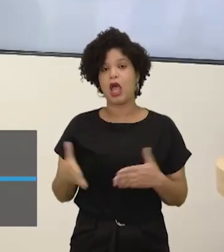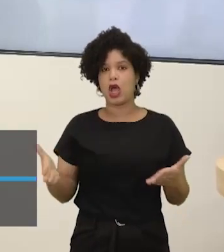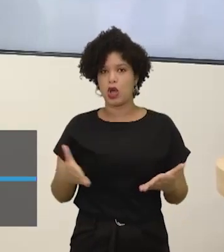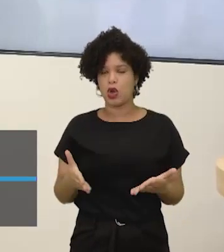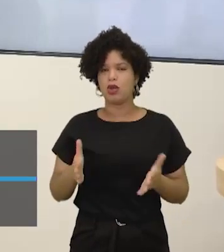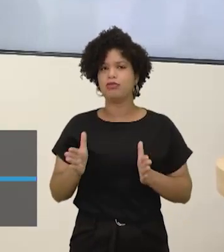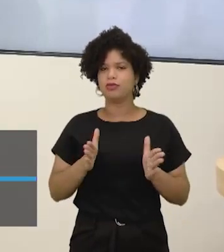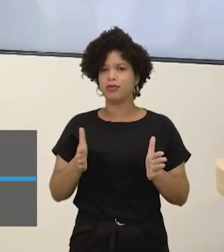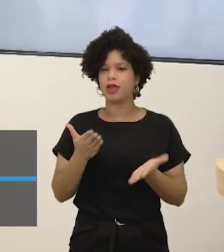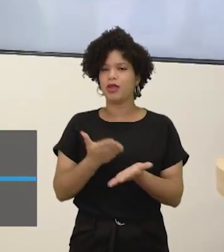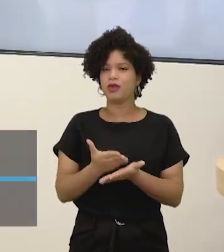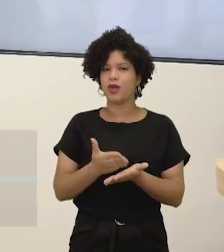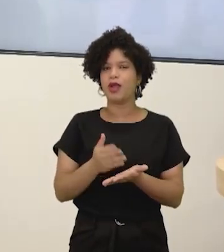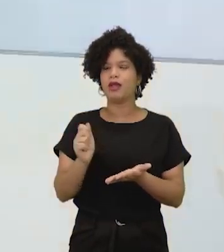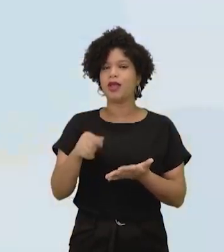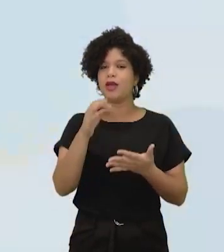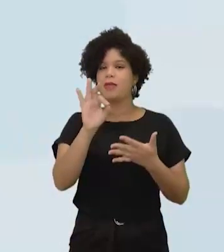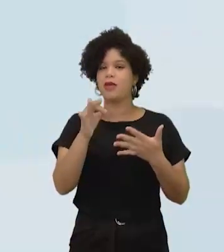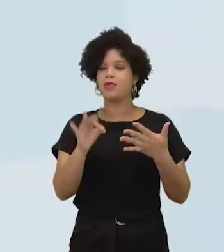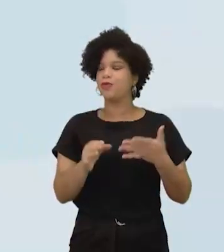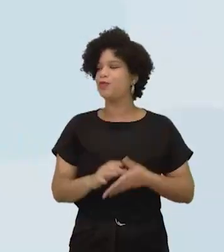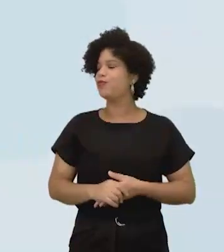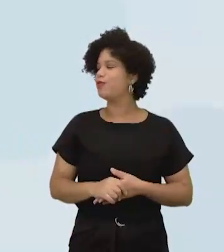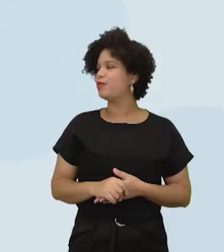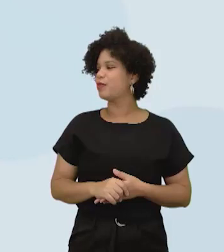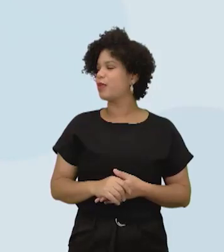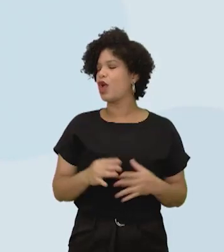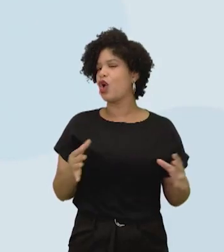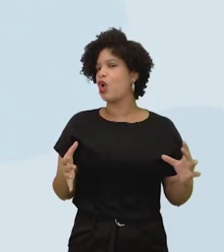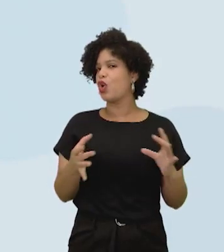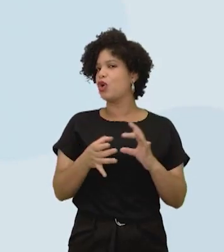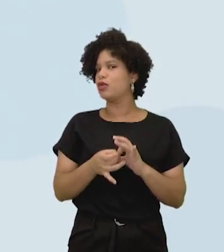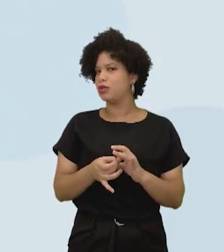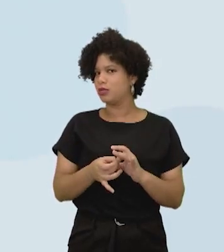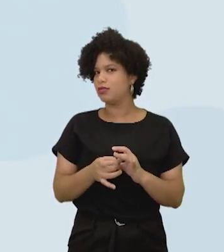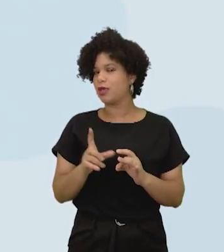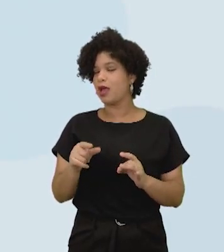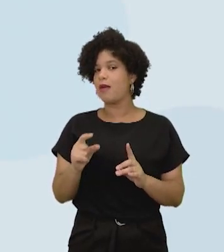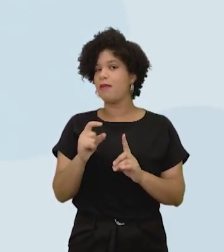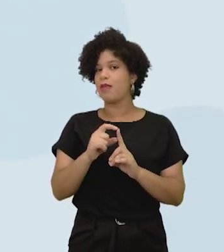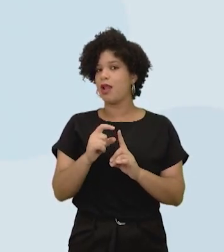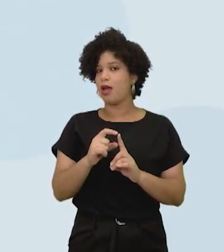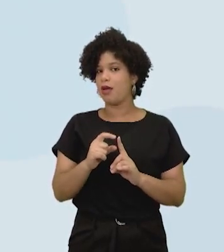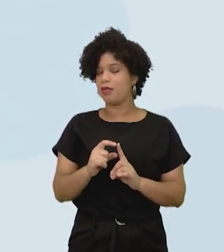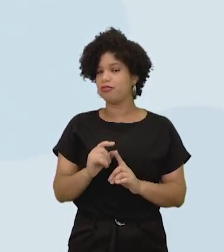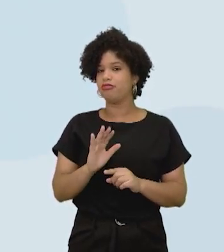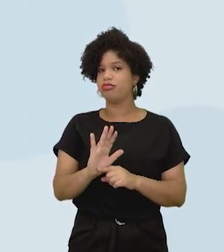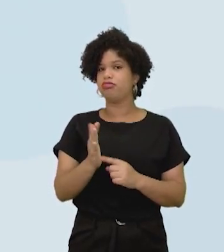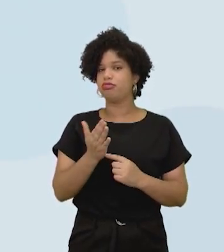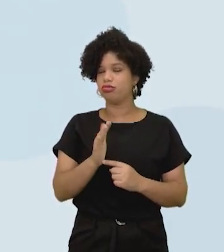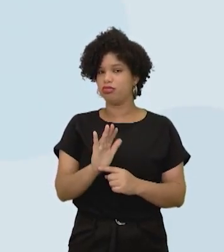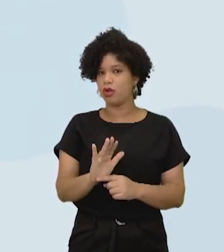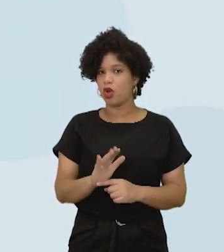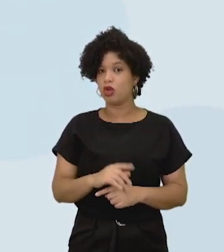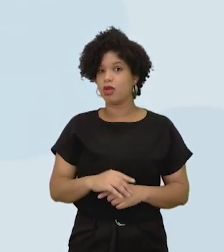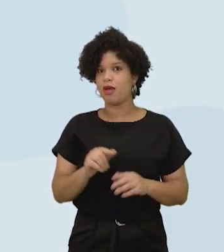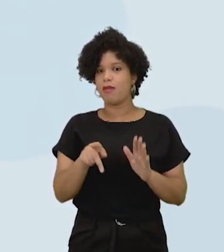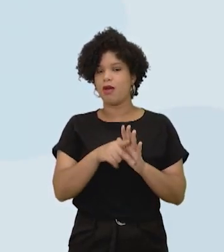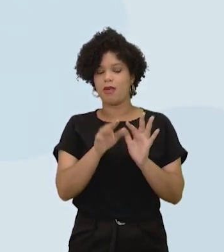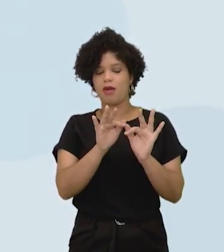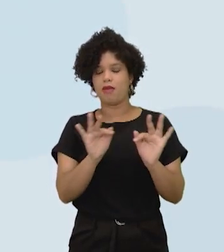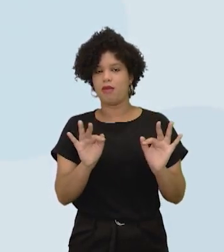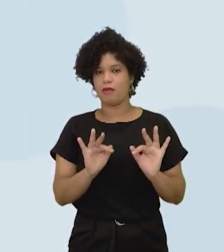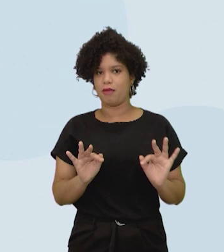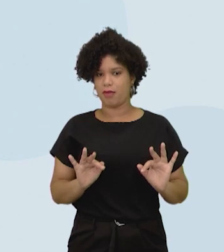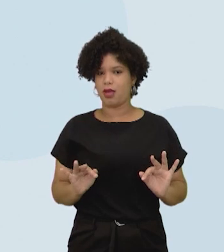consiga passar cada etapa. Olha lá, conectivos. Os conectivos ou conjunções ou locuções conjuntivas, e aí